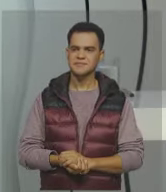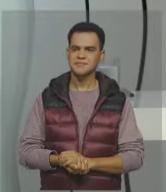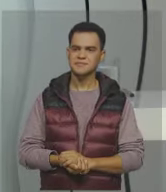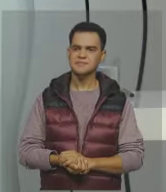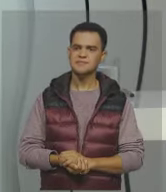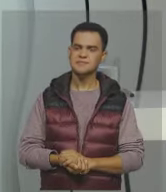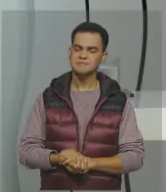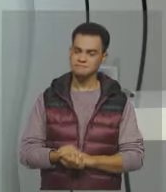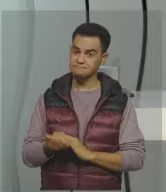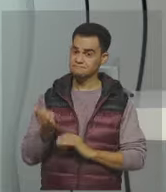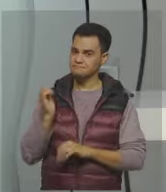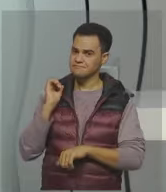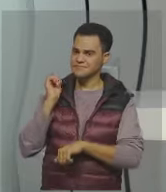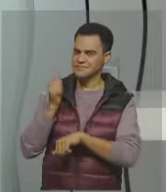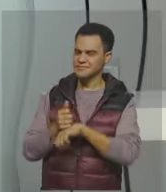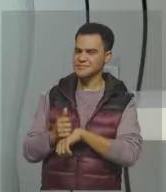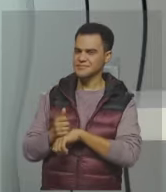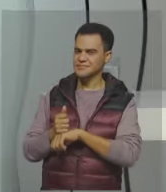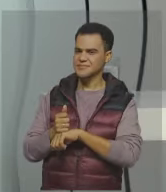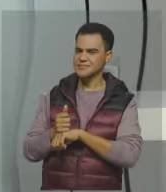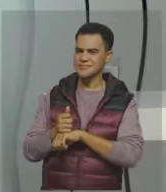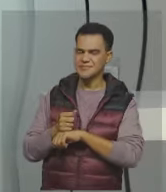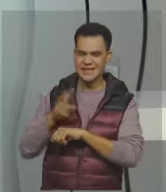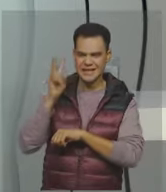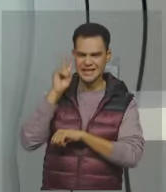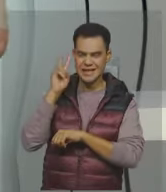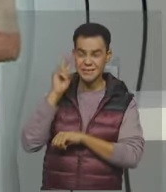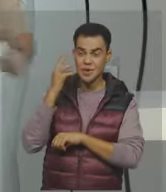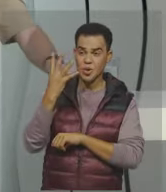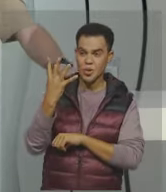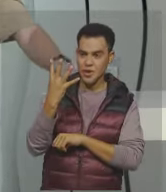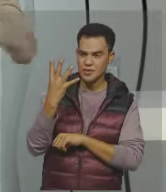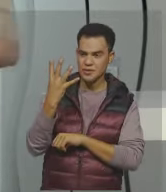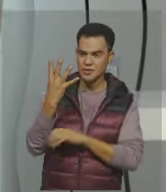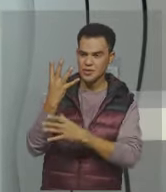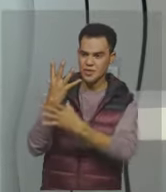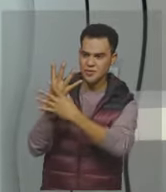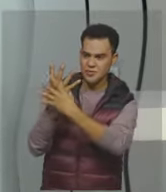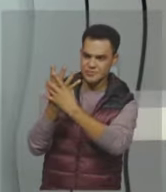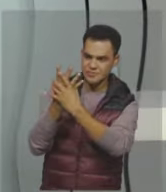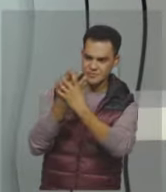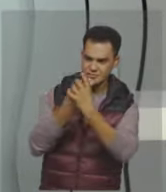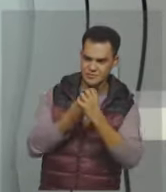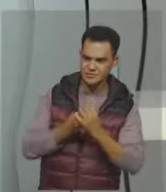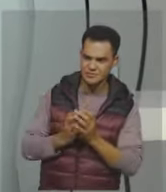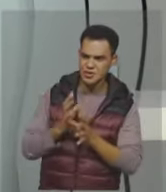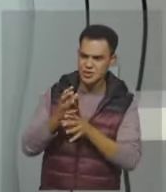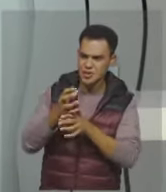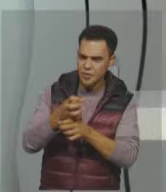em substituição àqueles 4 que eu tirei do meu circuito.